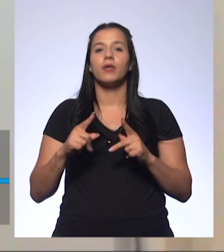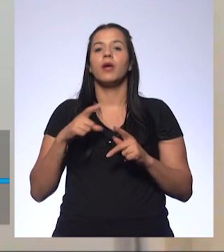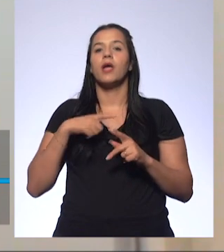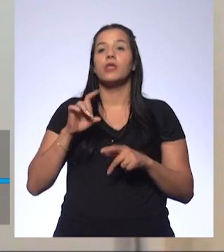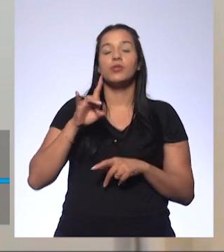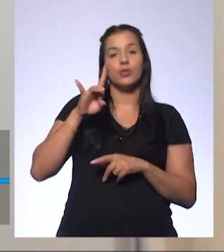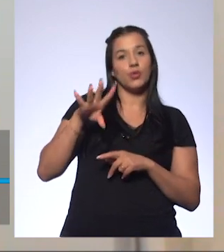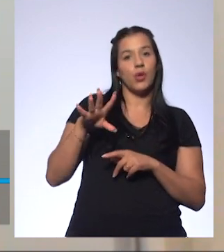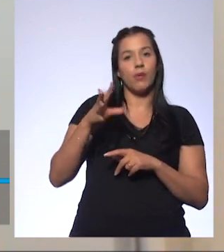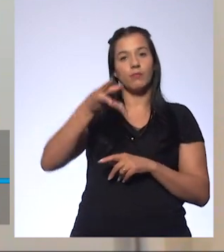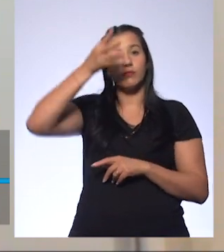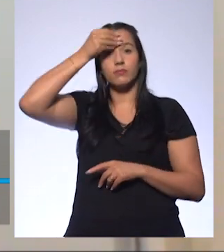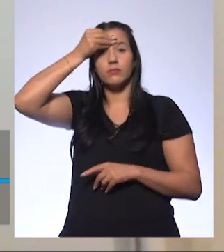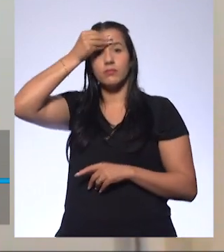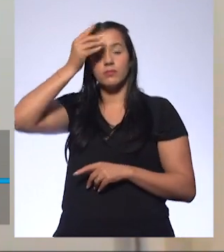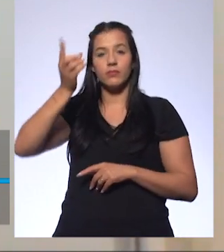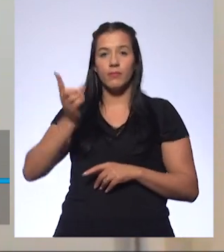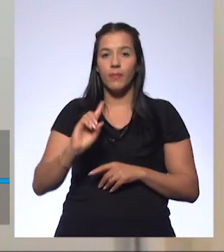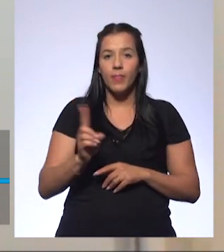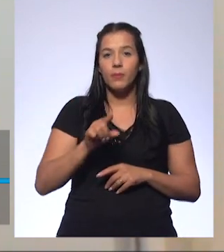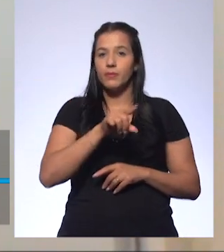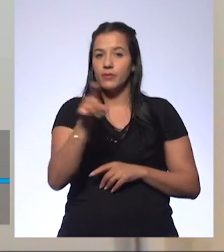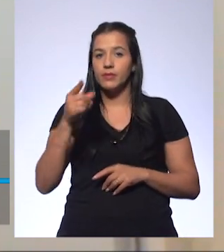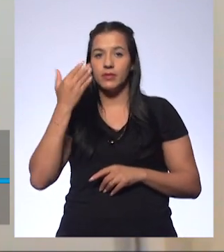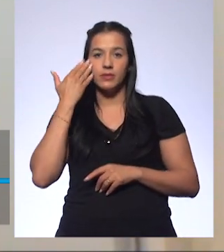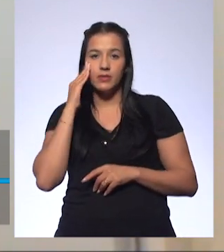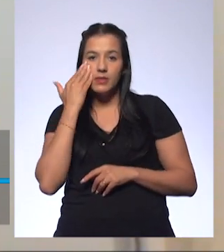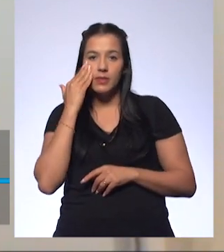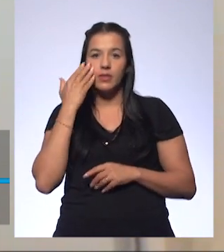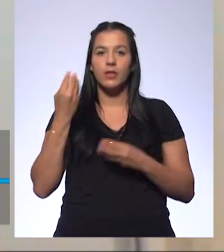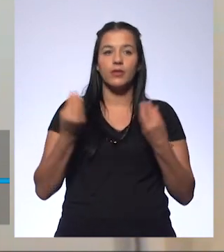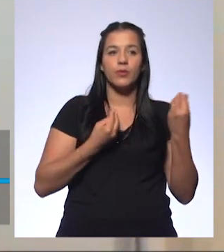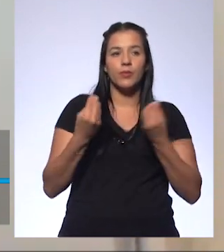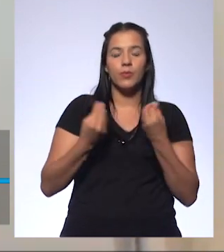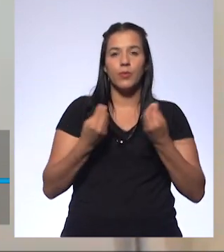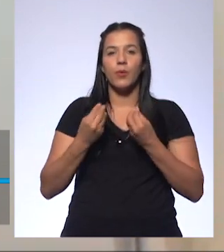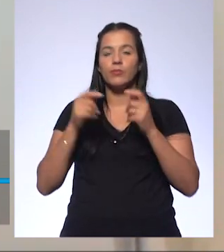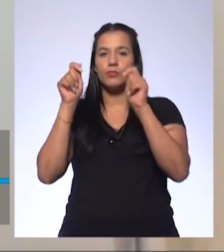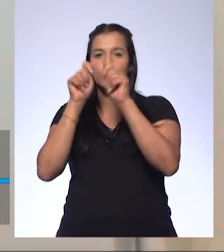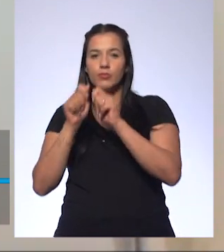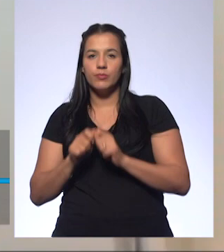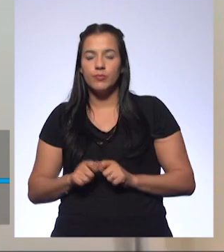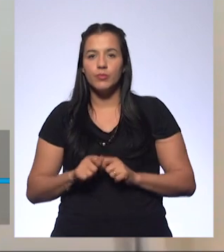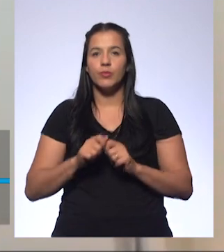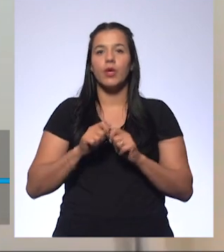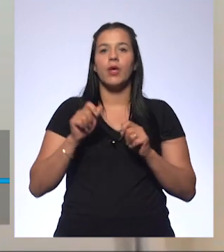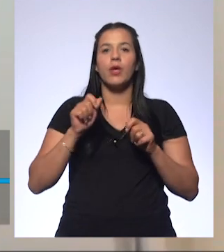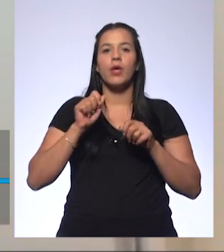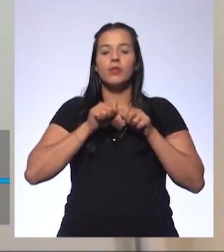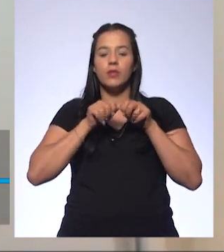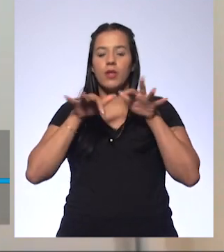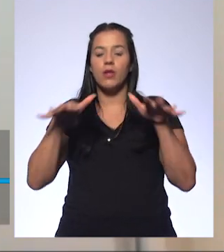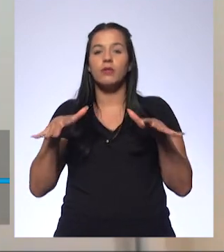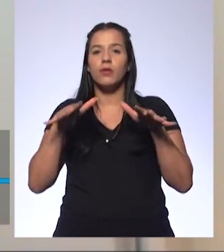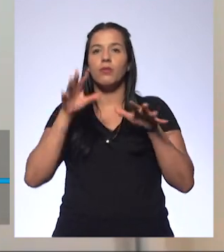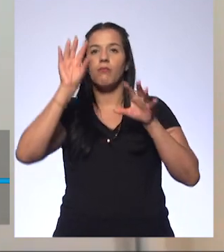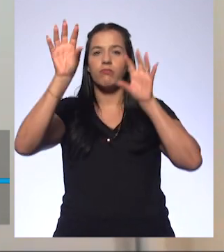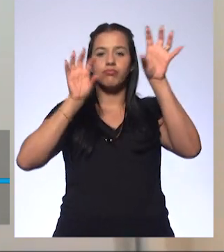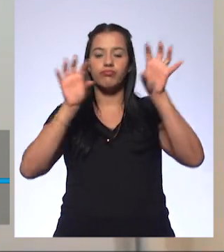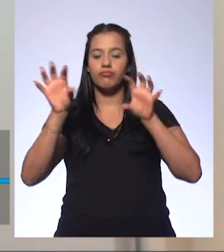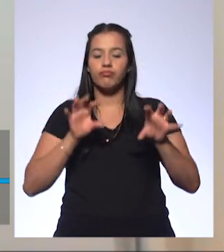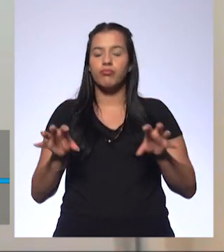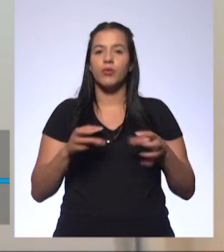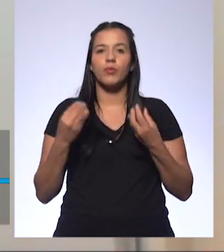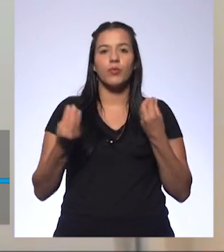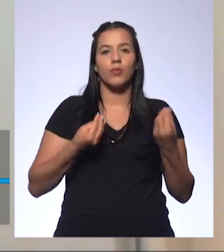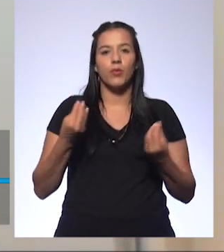tabela para você decorar, mas sim para você entender como ela funciona, como que os elementos estão distribuídos ali, não é aleatório, que